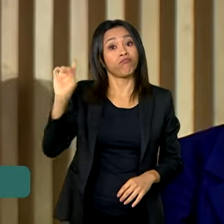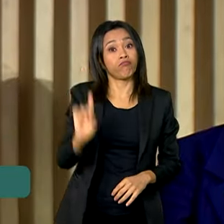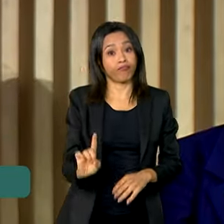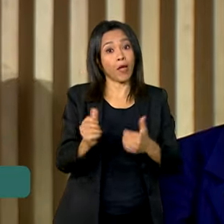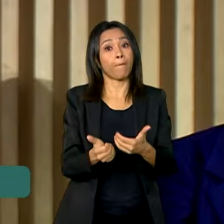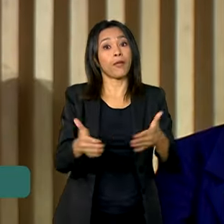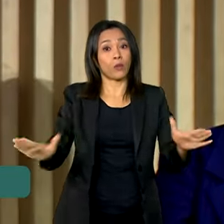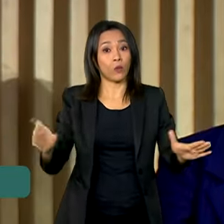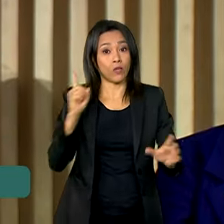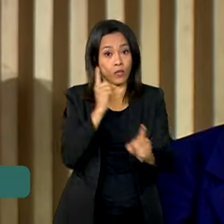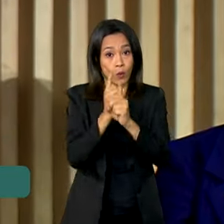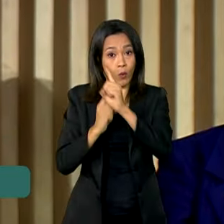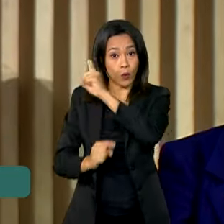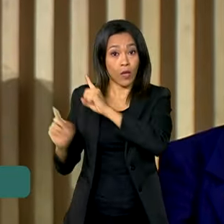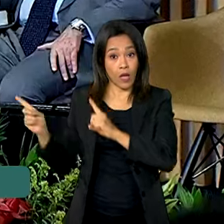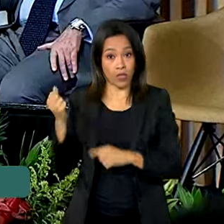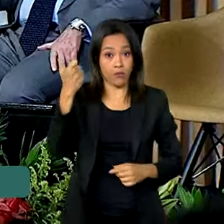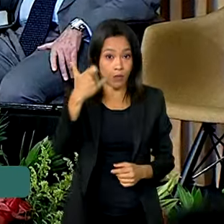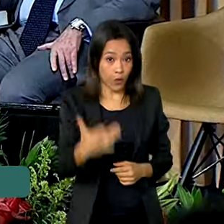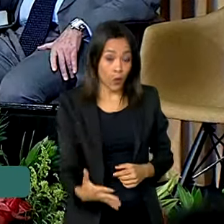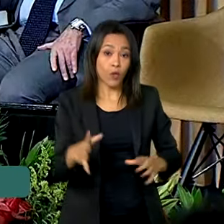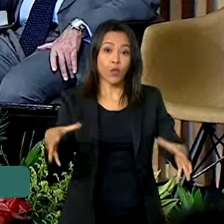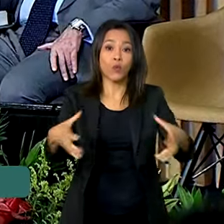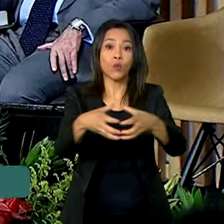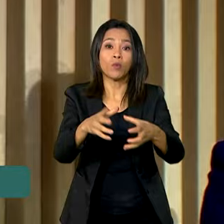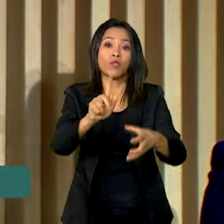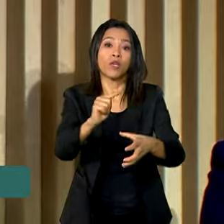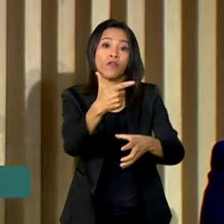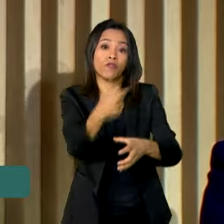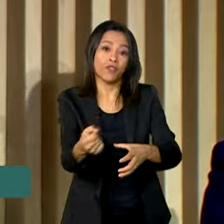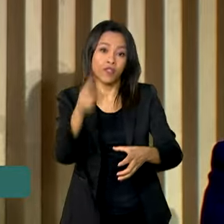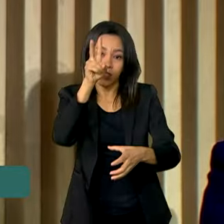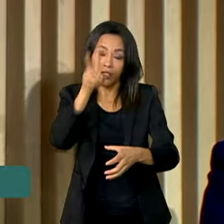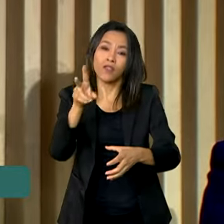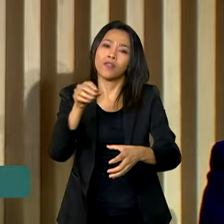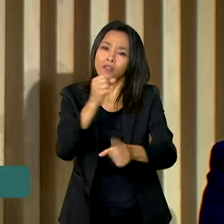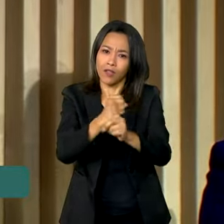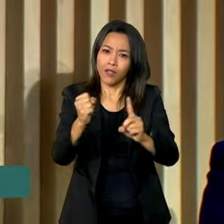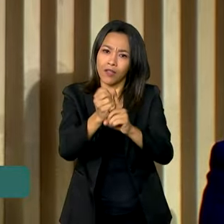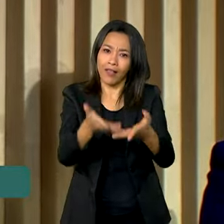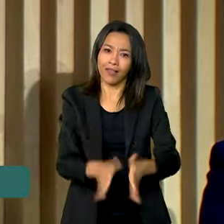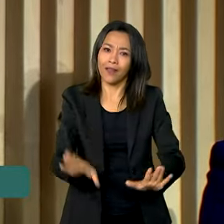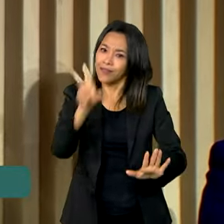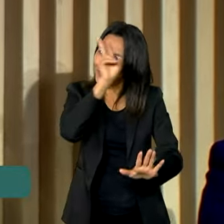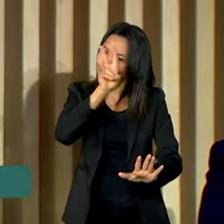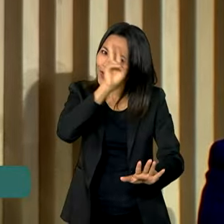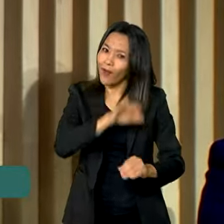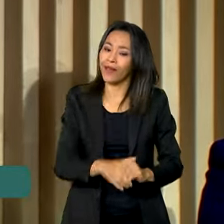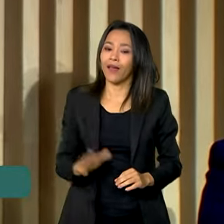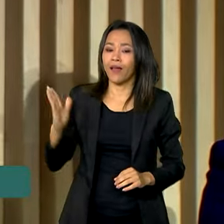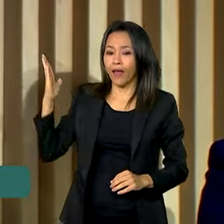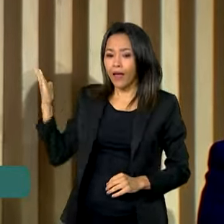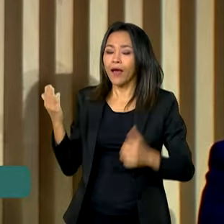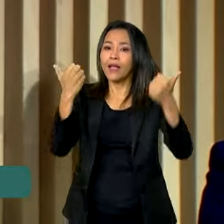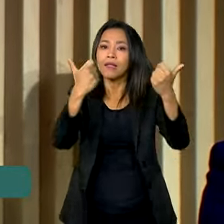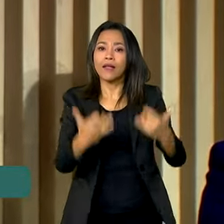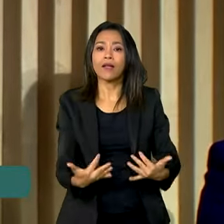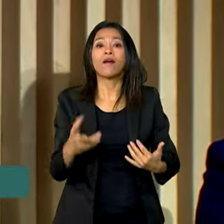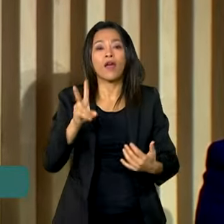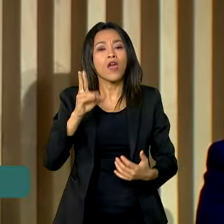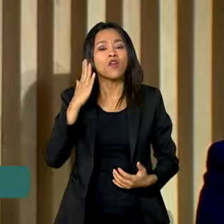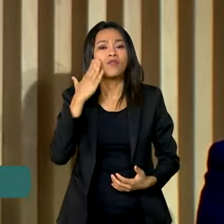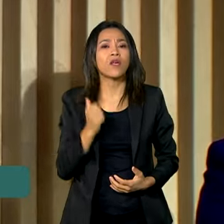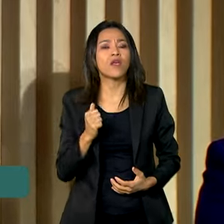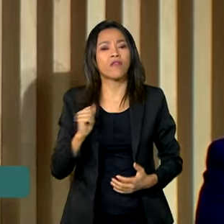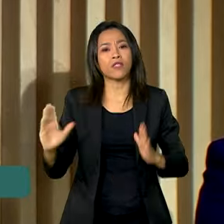e destacou que o G20 Social já nasce fazendo história. Eu tenho certeza que vai ser um momento muito especial,